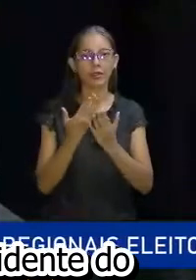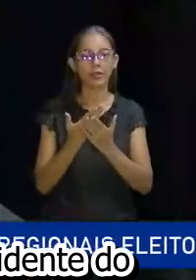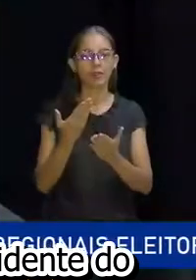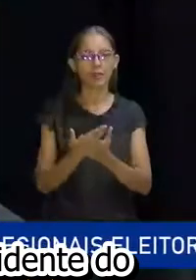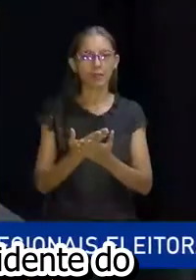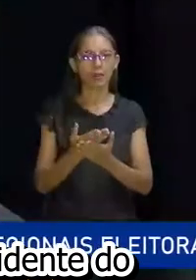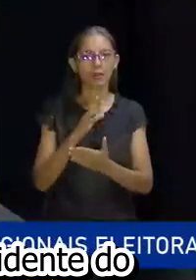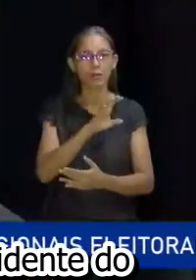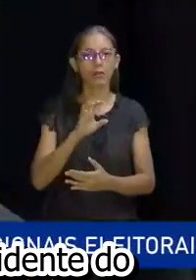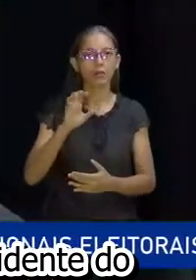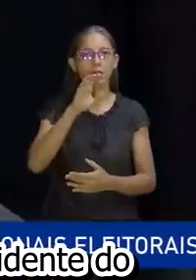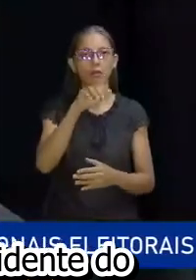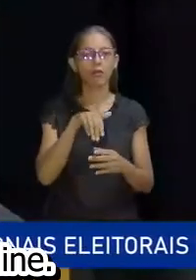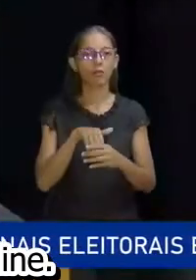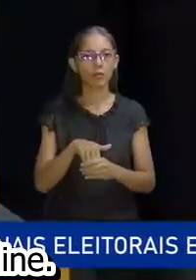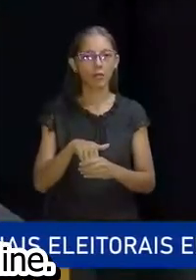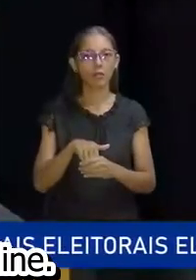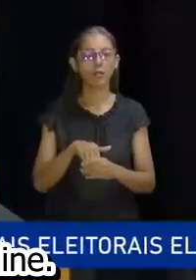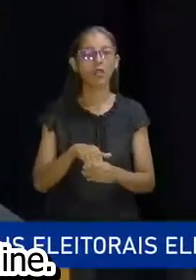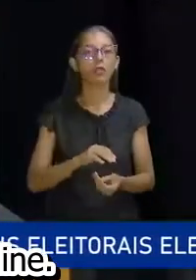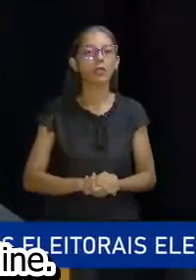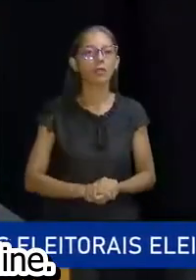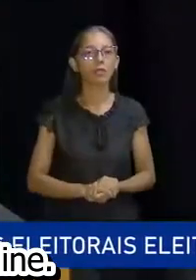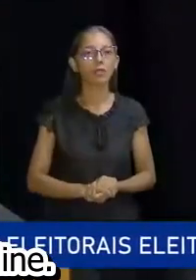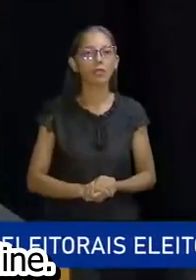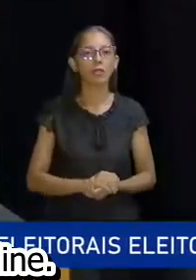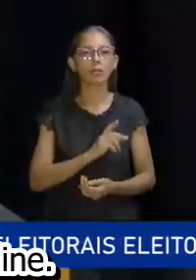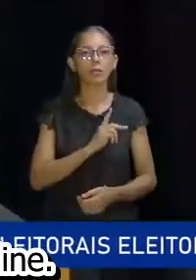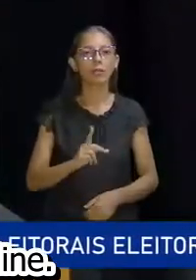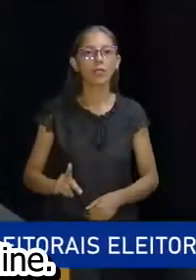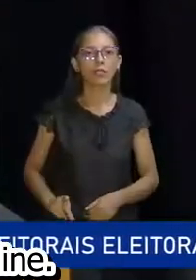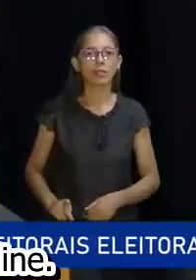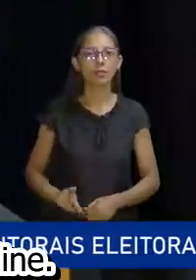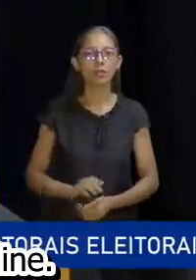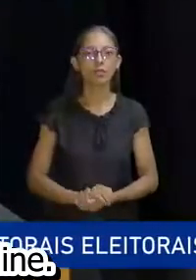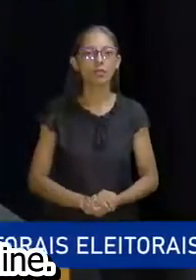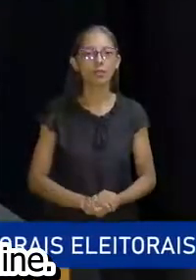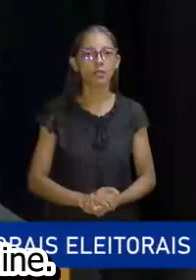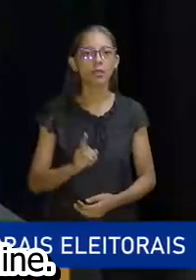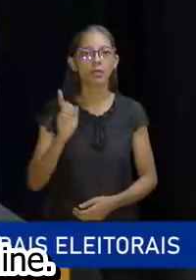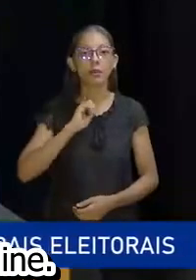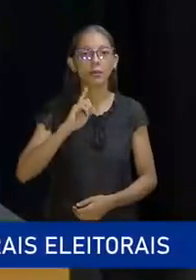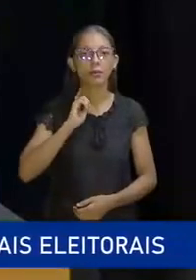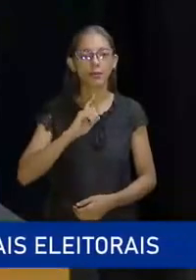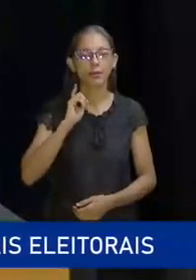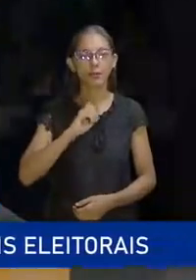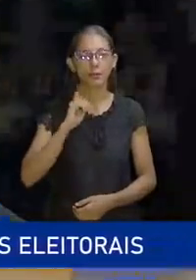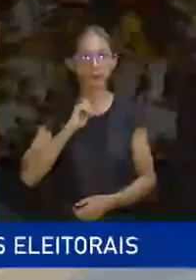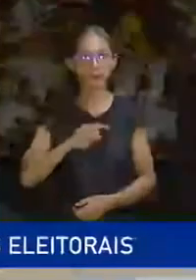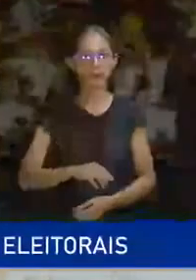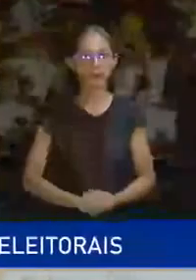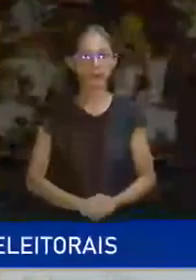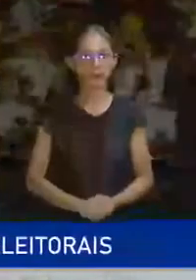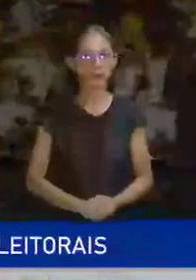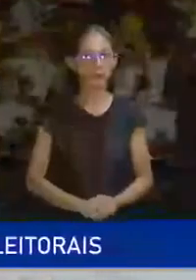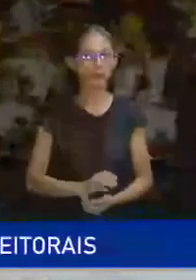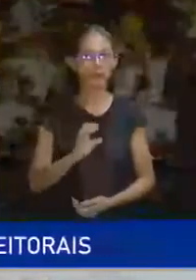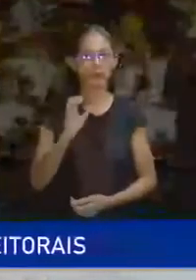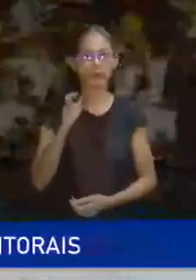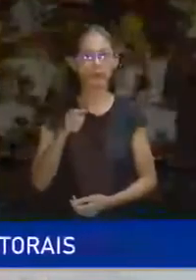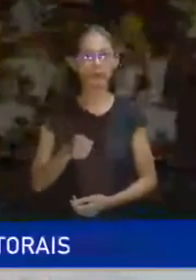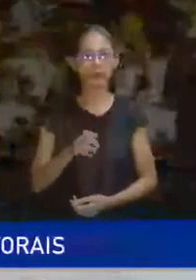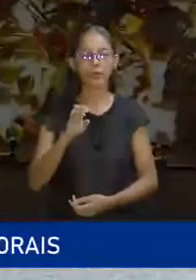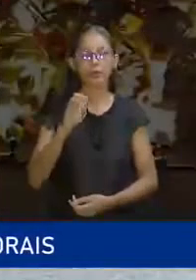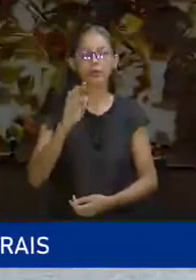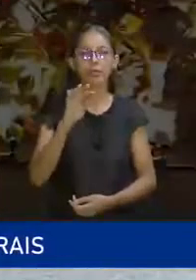Regionais Eleitorais e presidente do TRE de Minas Gerais, desembargador Otávio Boccalini. Boa noite a